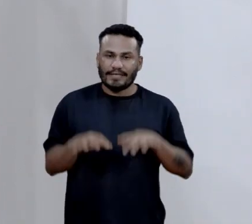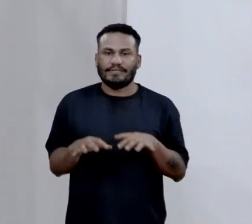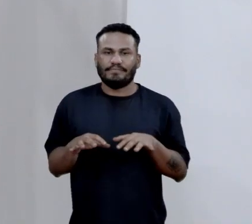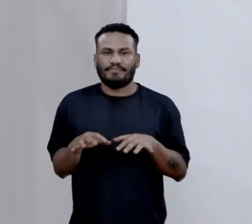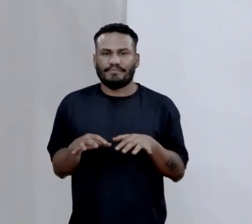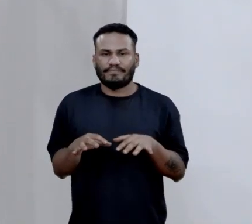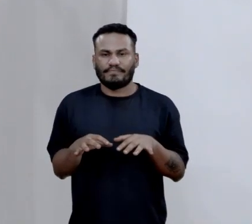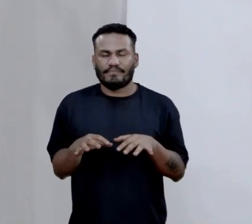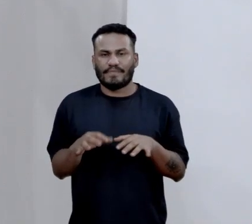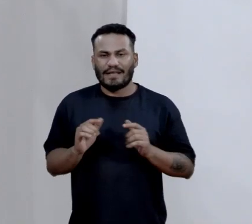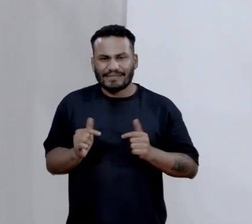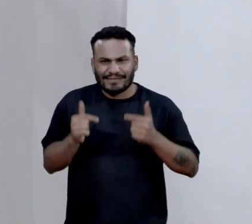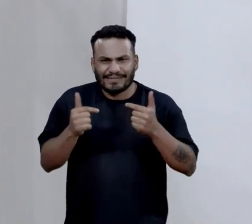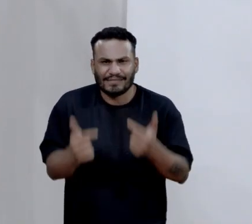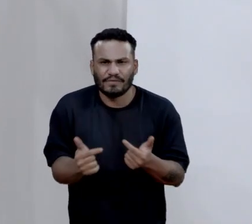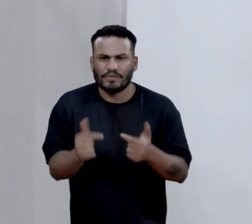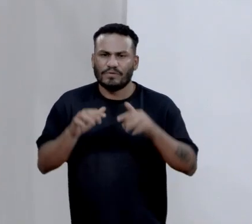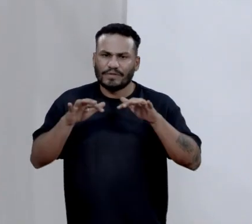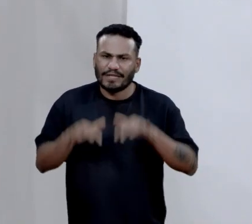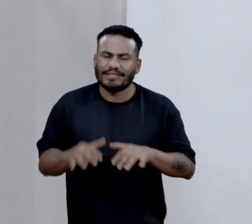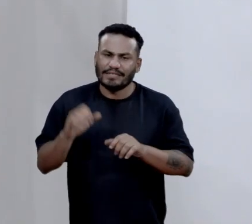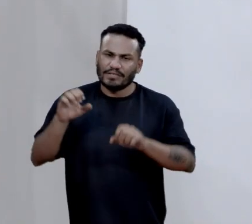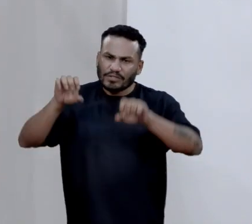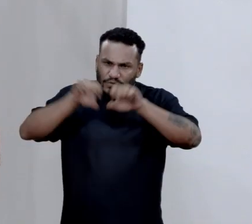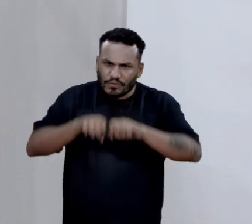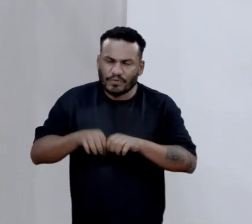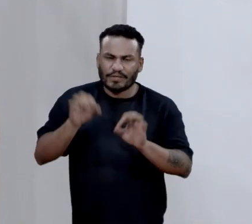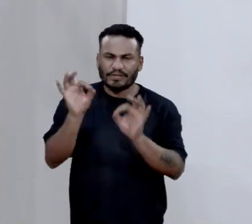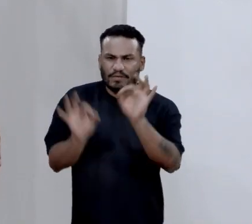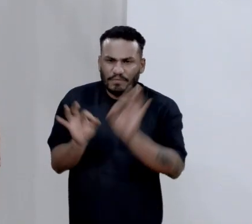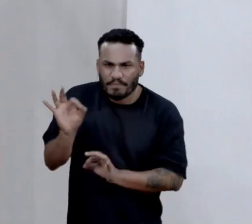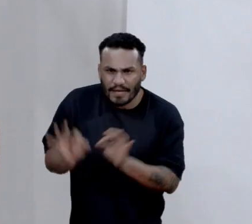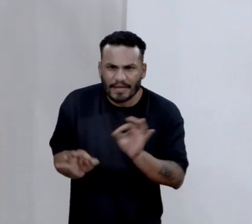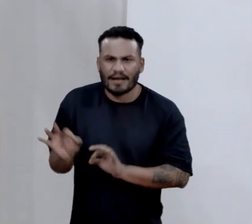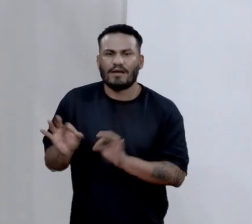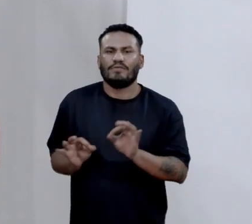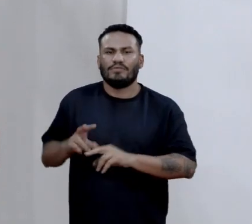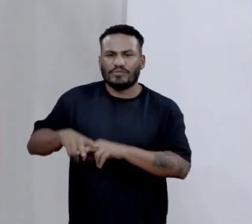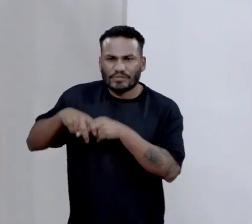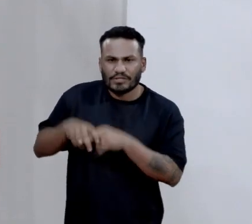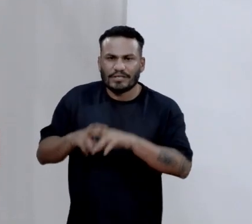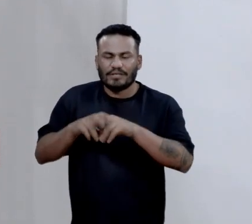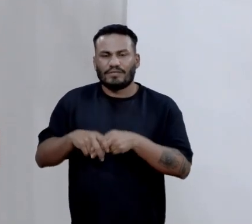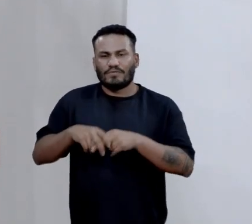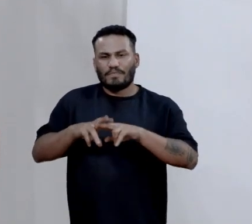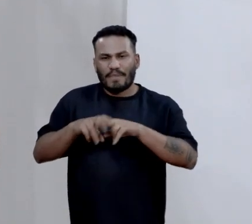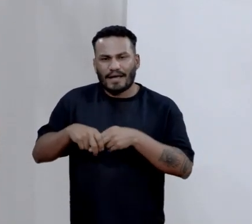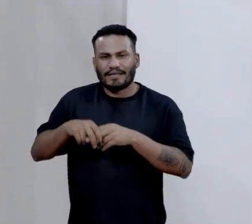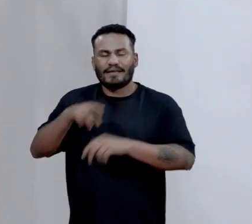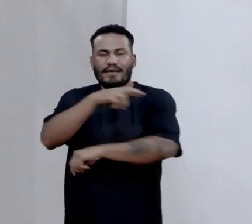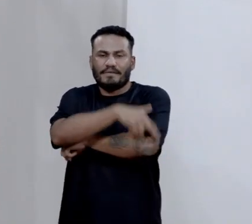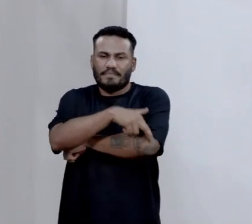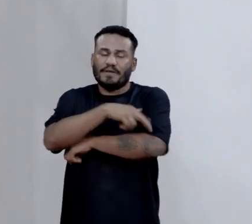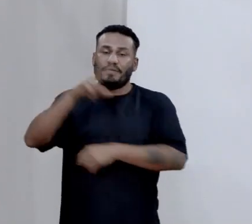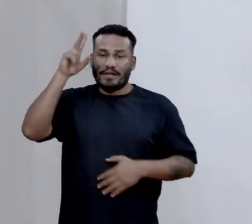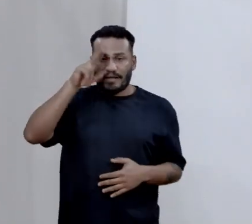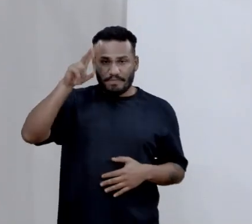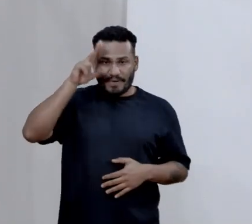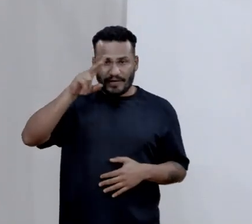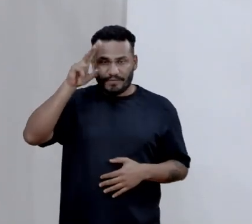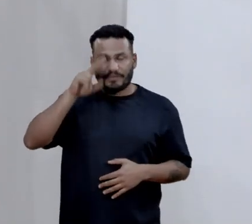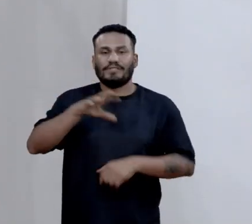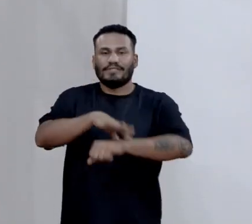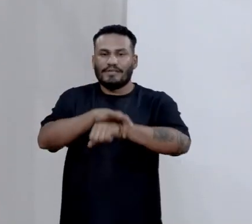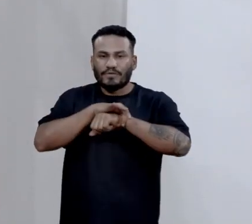essa ação, dessa reestruturação do playground do Parque Ramiro Ridger, lembrando, né,